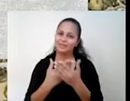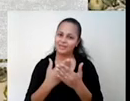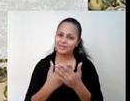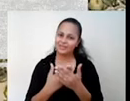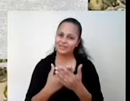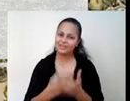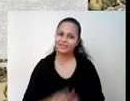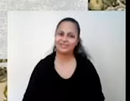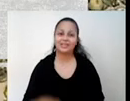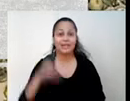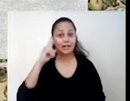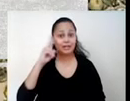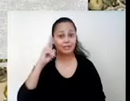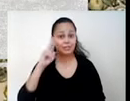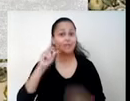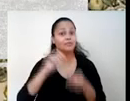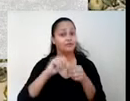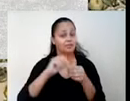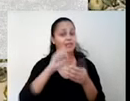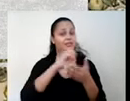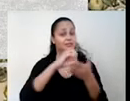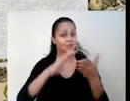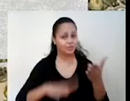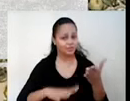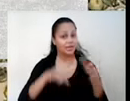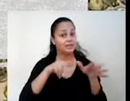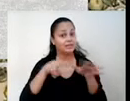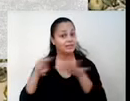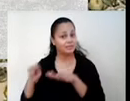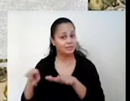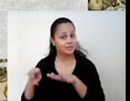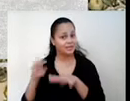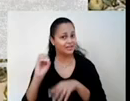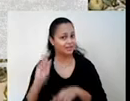próxima aula. Lembrando, façam as atividades